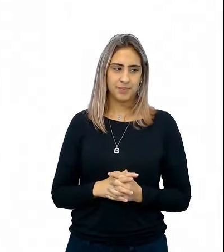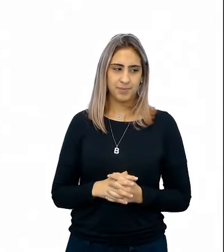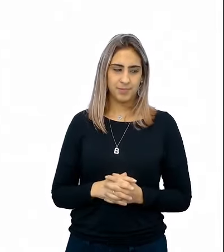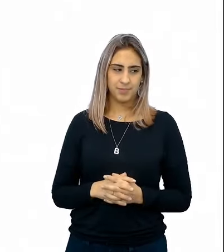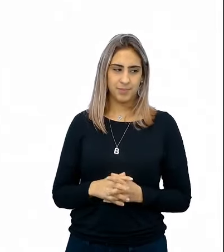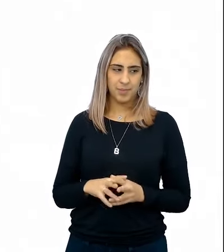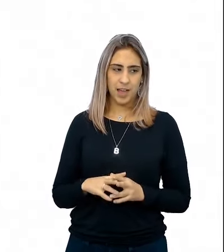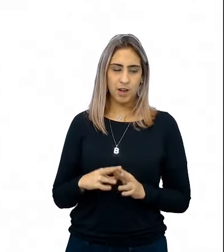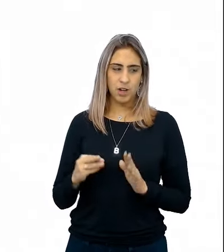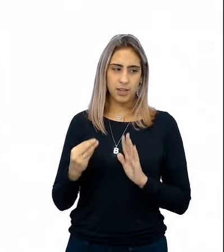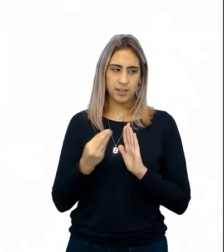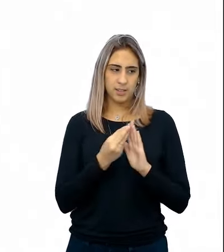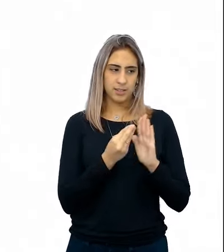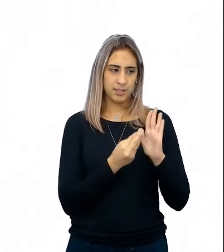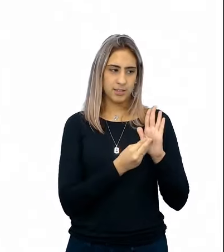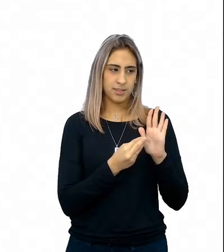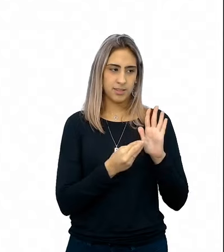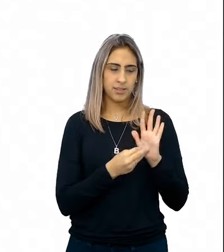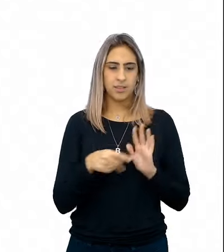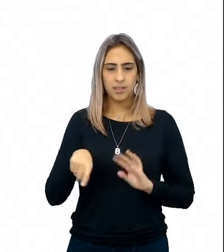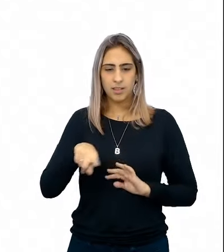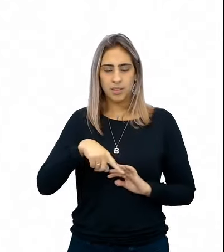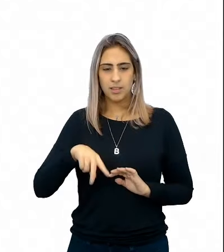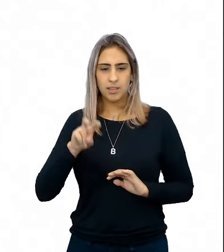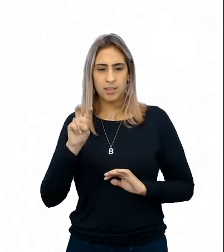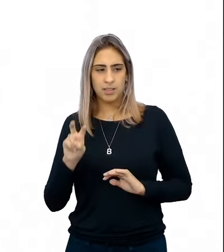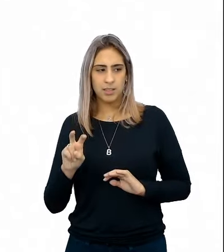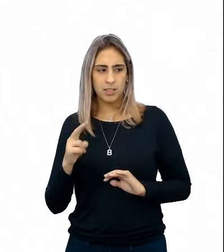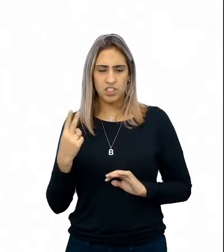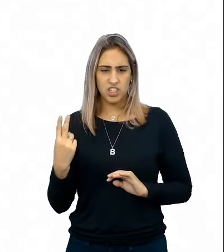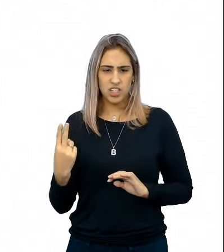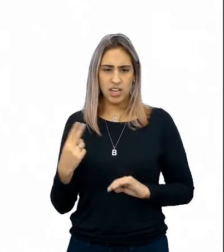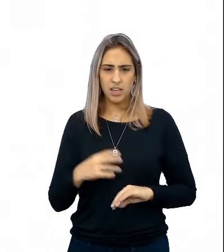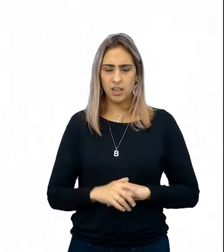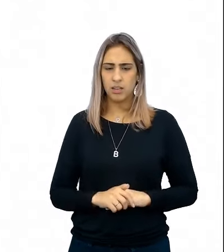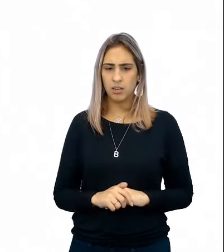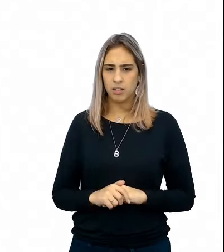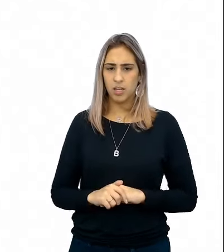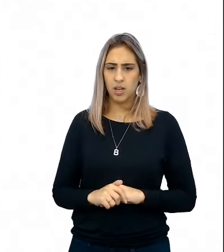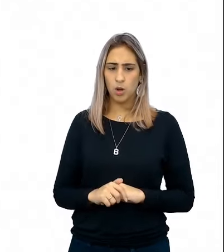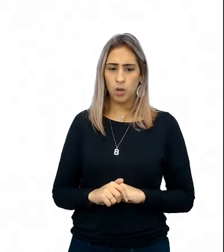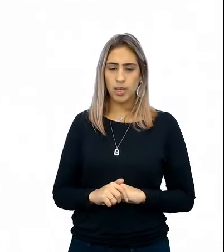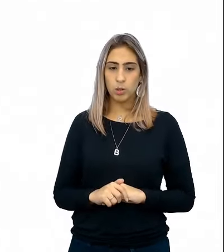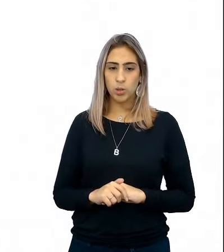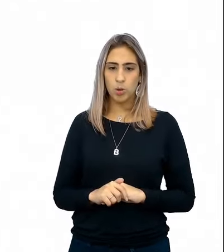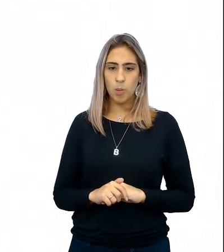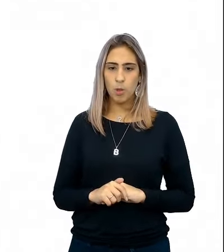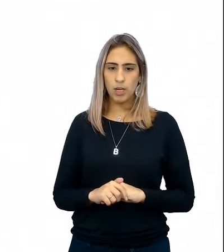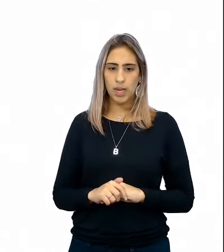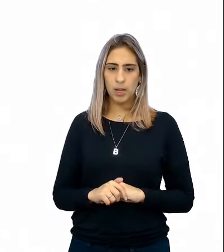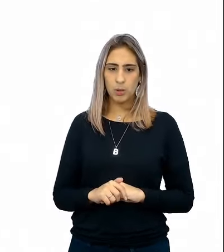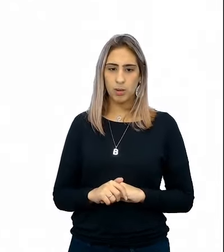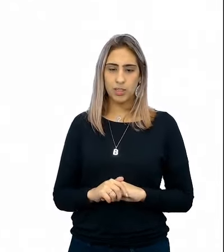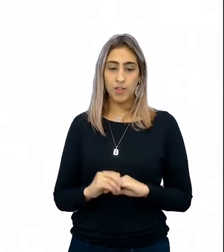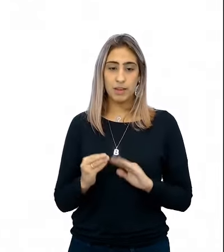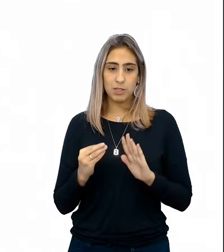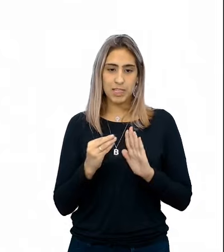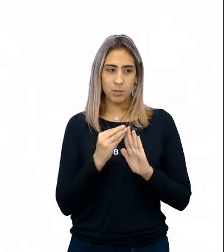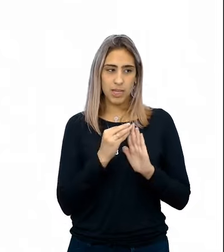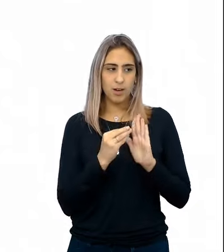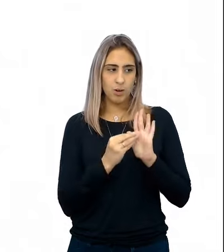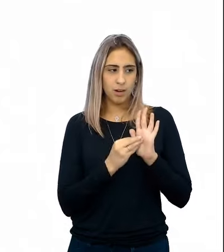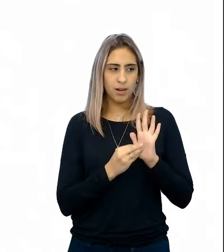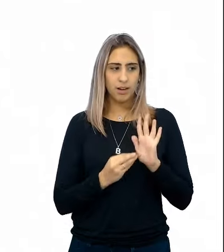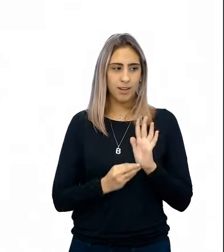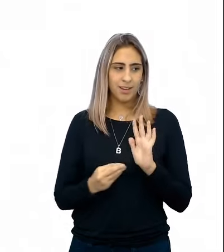números que aparecem na tabela. 5, 12, o 2, ele pode fazer uma